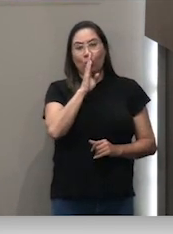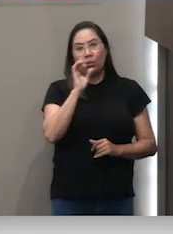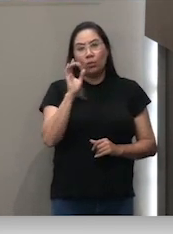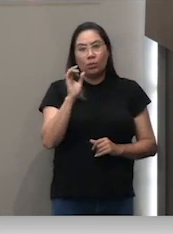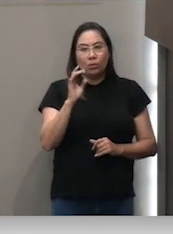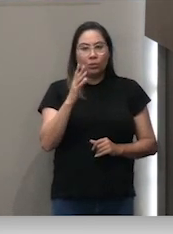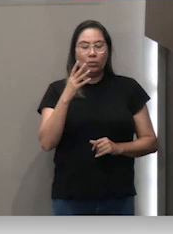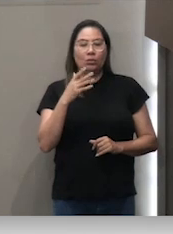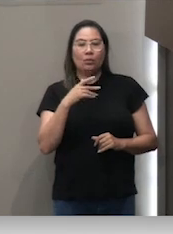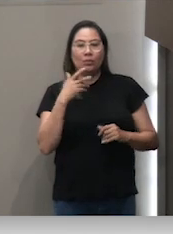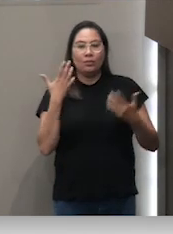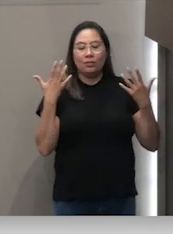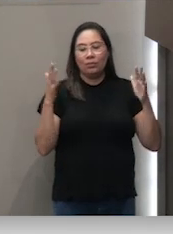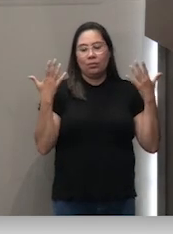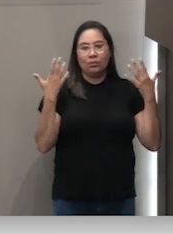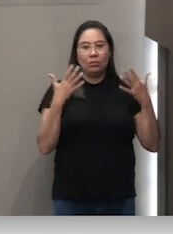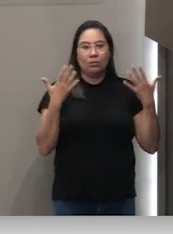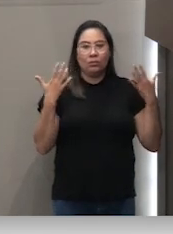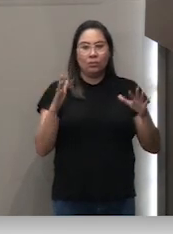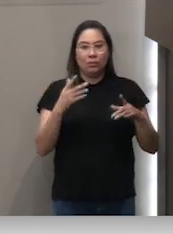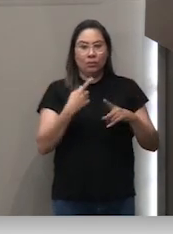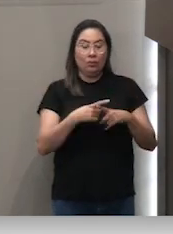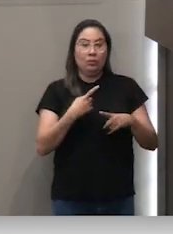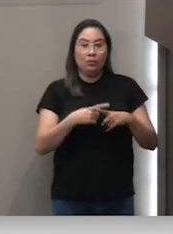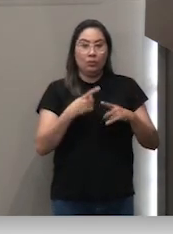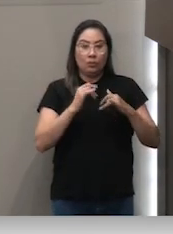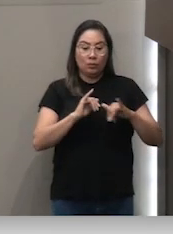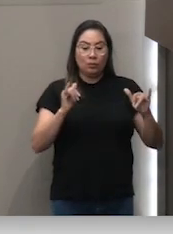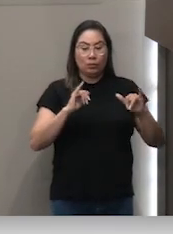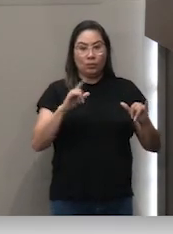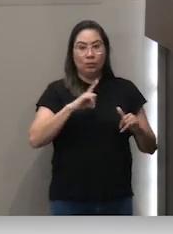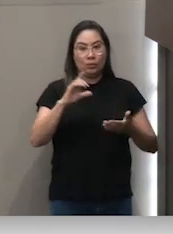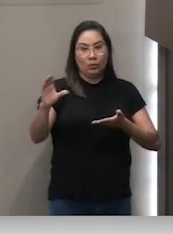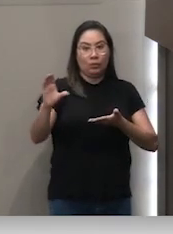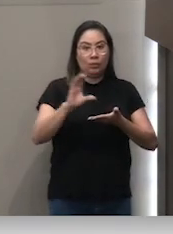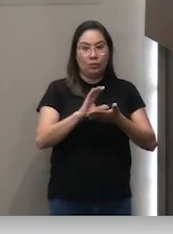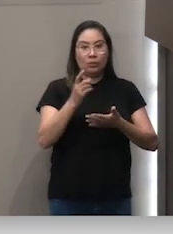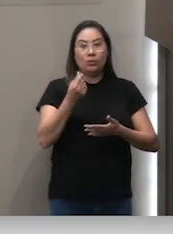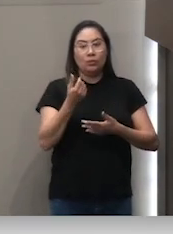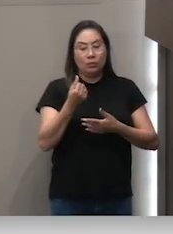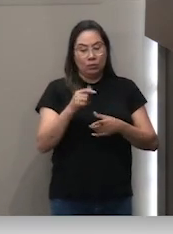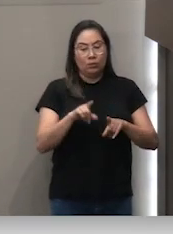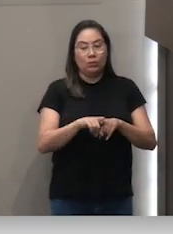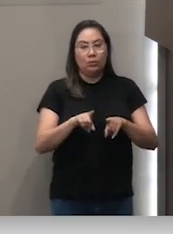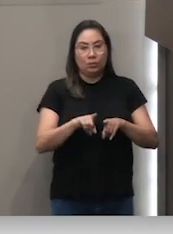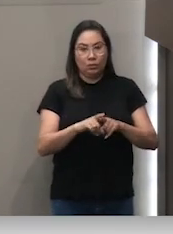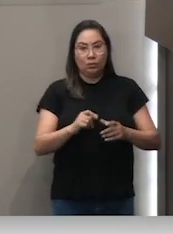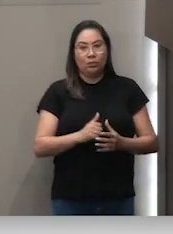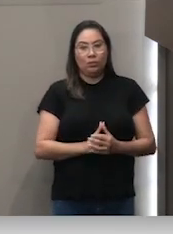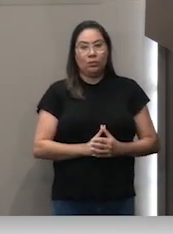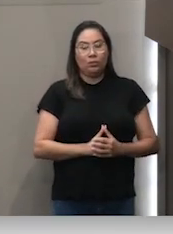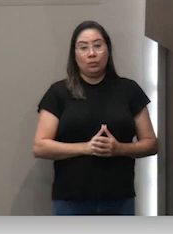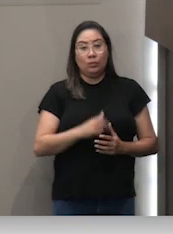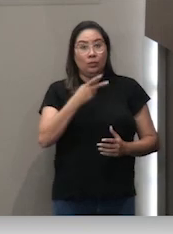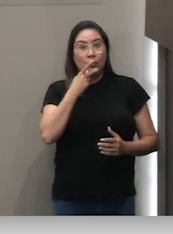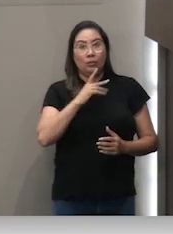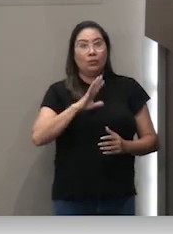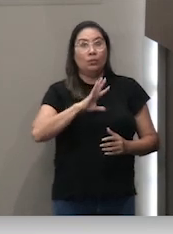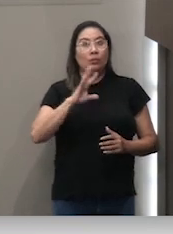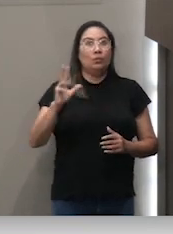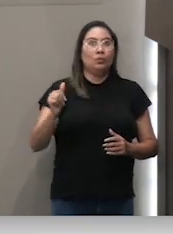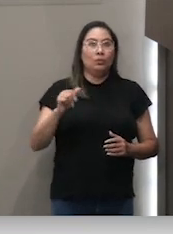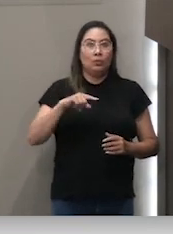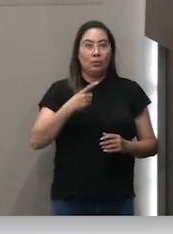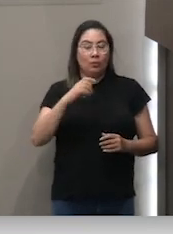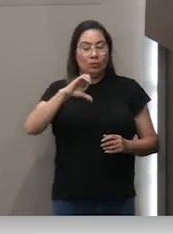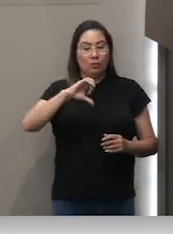elogios. Porque as mídias ganham dinheiro para encobrir também. Não vou generalizar, mas 90% da